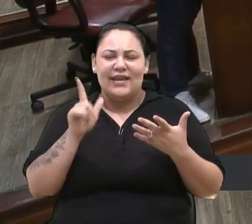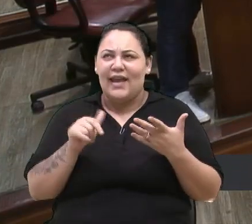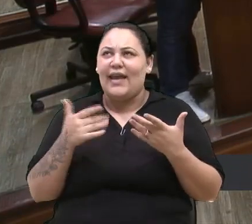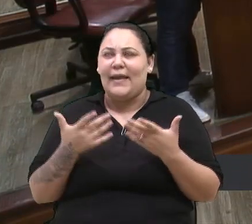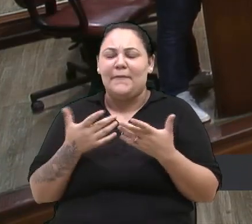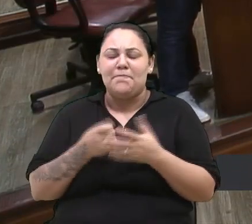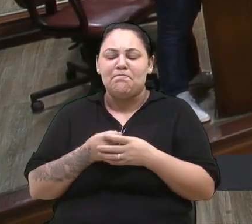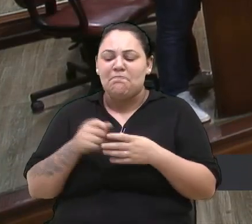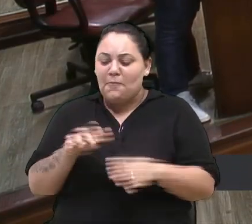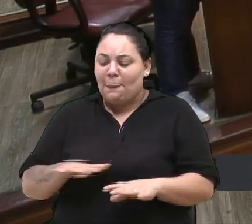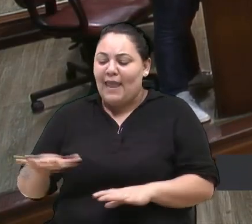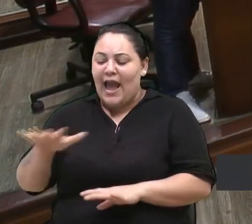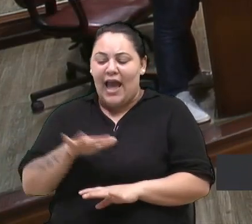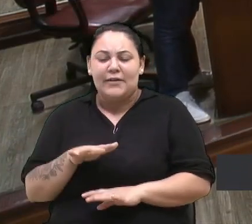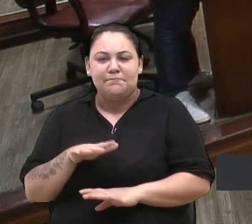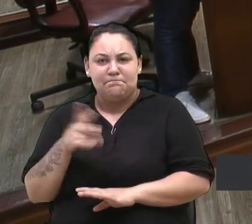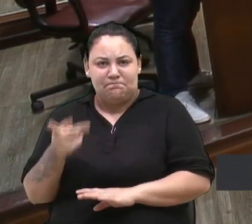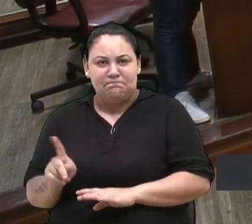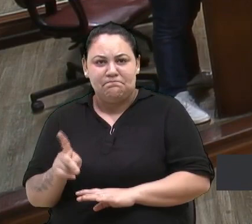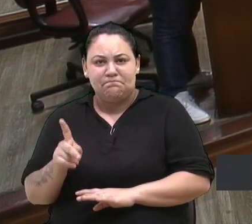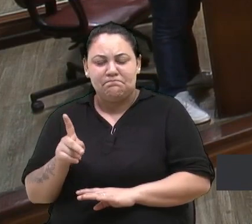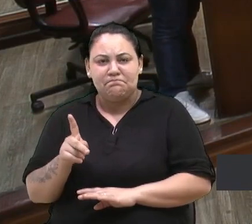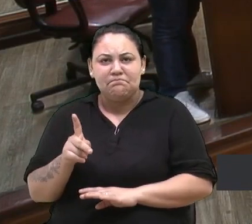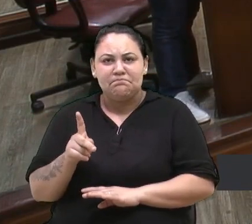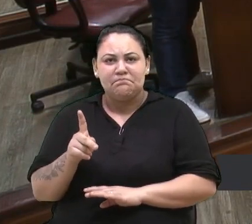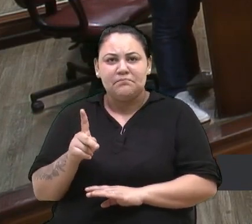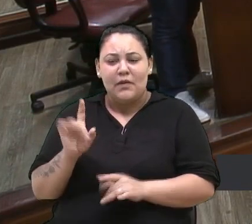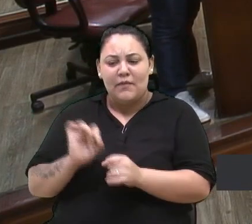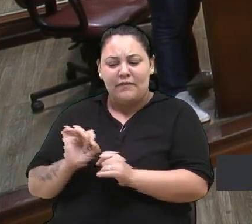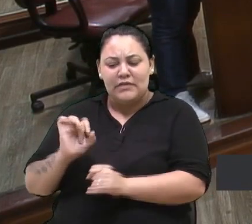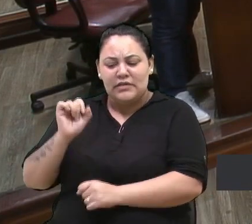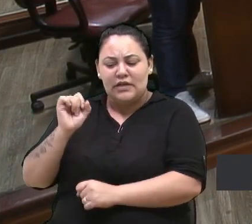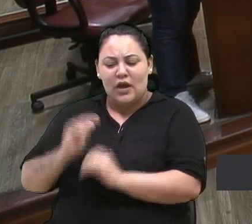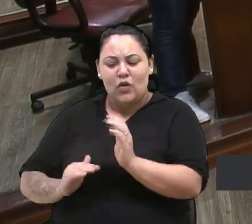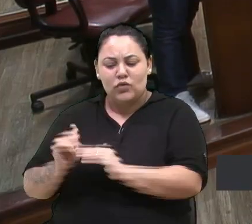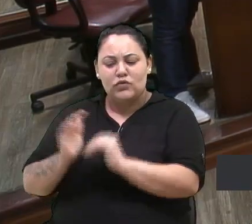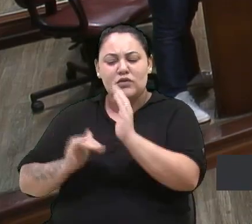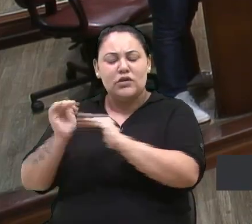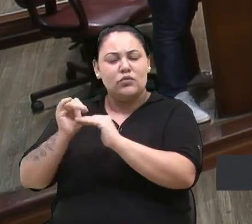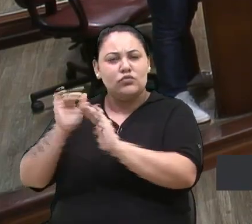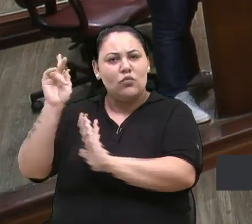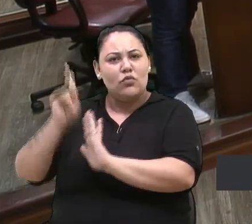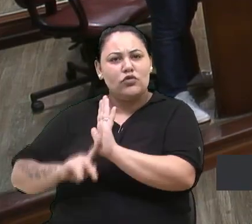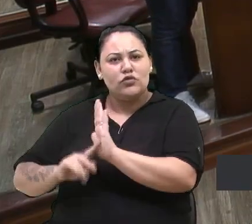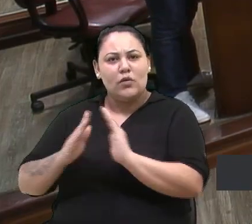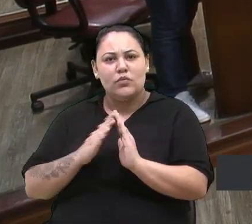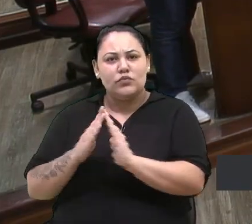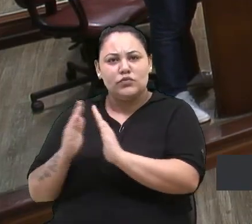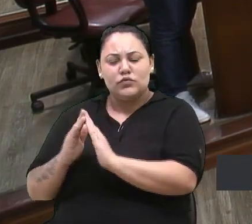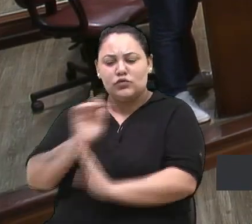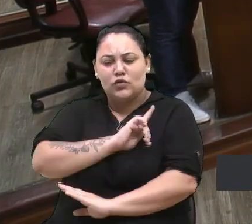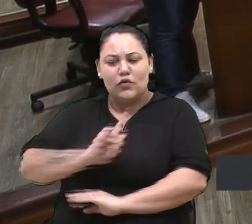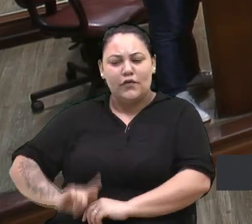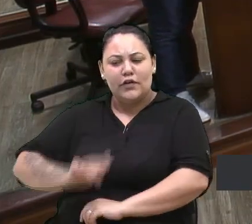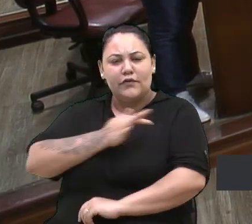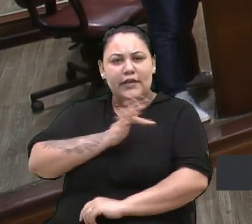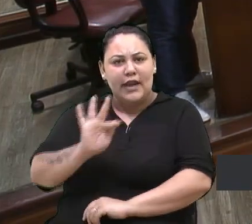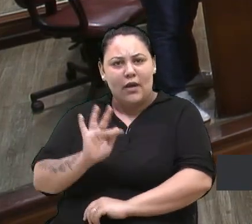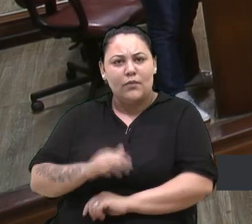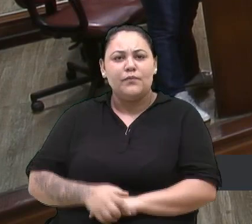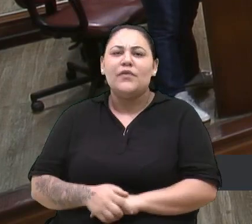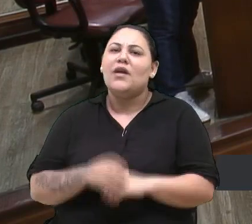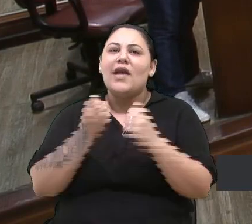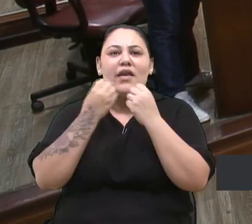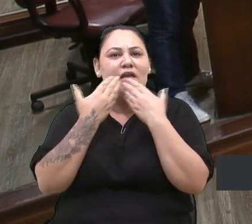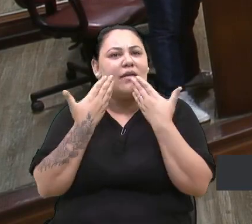área do município em prol da construção de um projeto habitacional do governo federal. E que bom, vereador